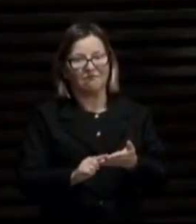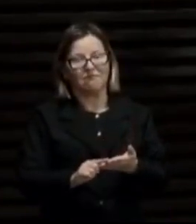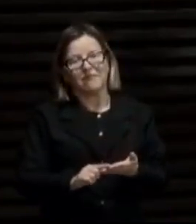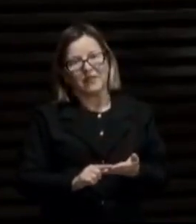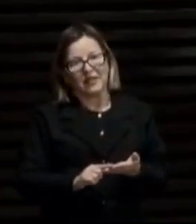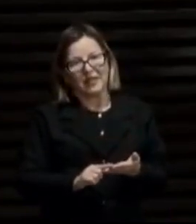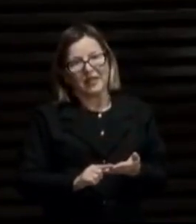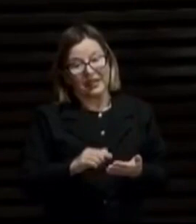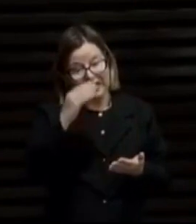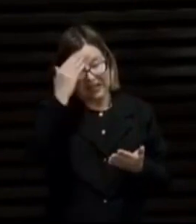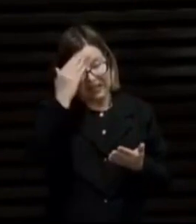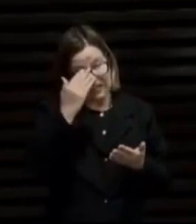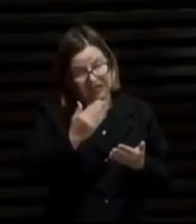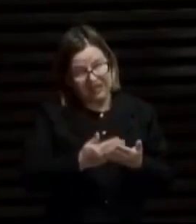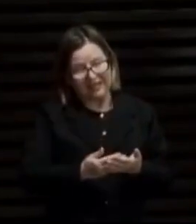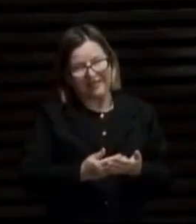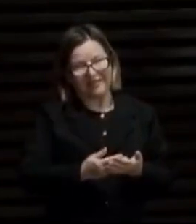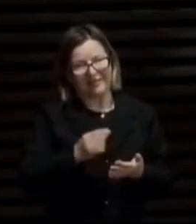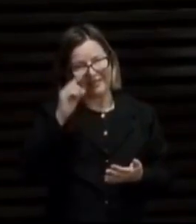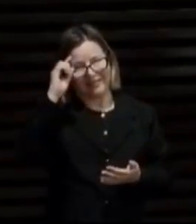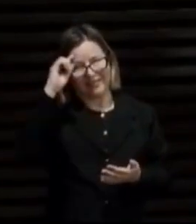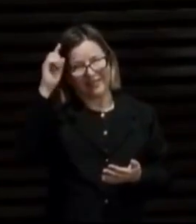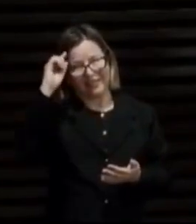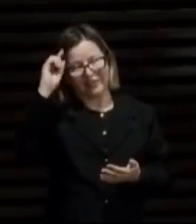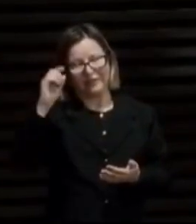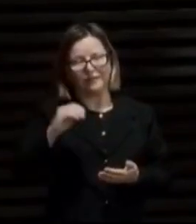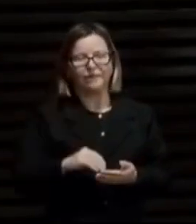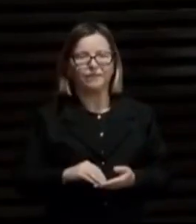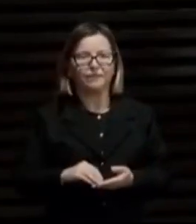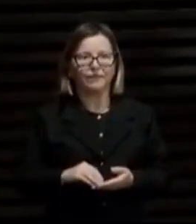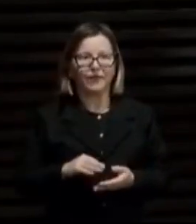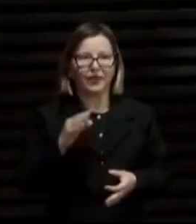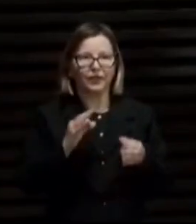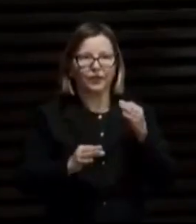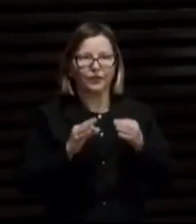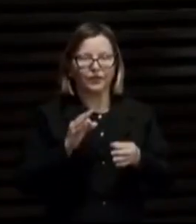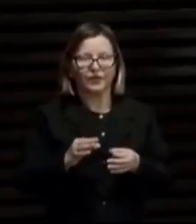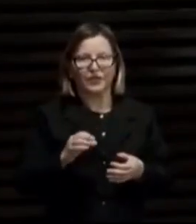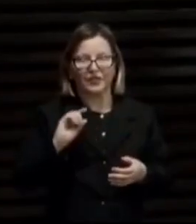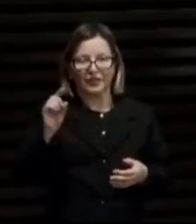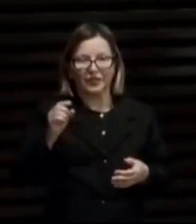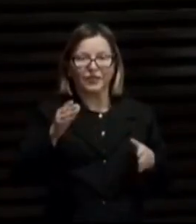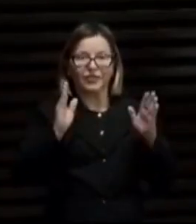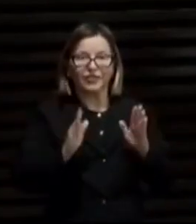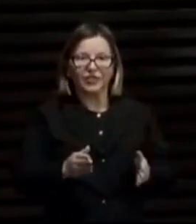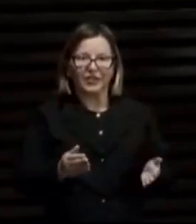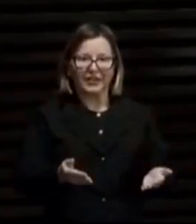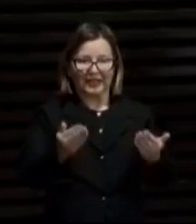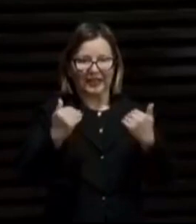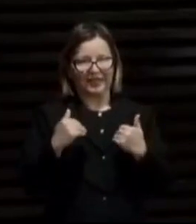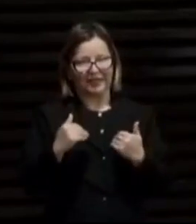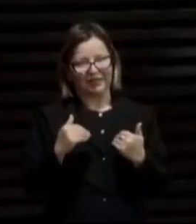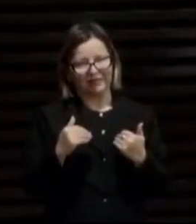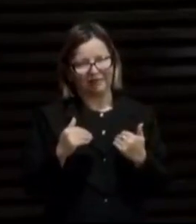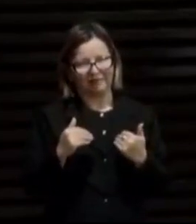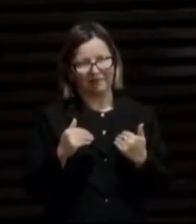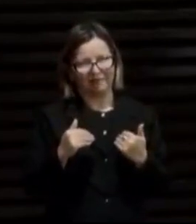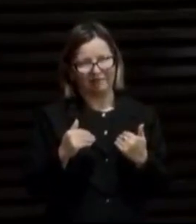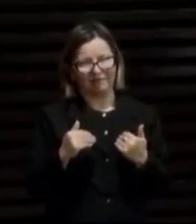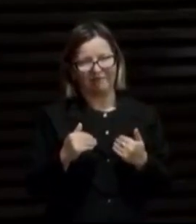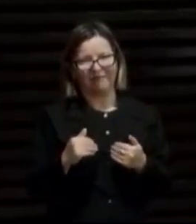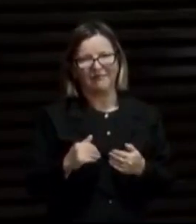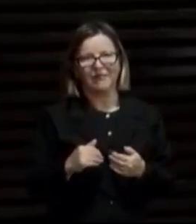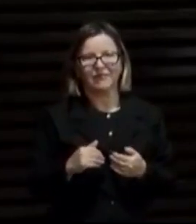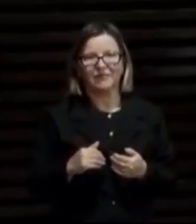A justiça de Deus, como o Fernando pregou domingo passado, já nos foi imputada. Mas a partir desse momento